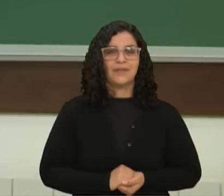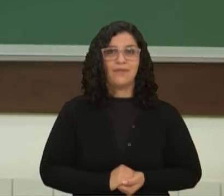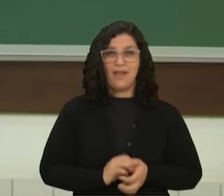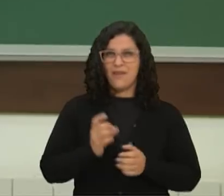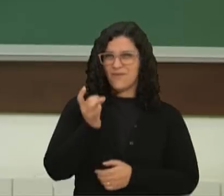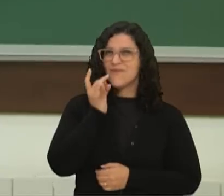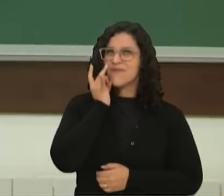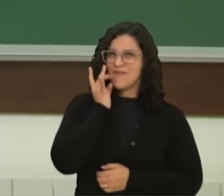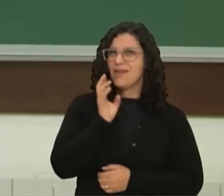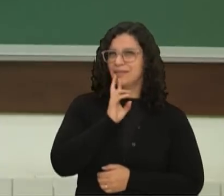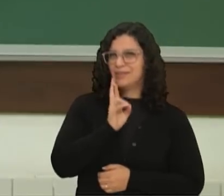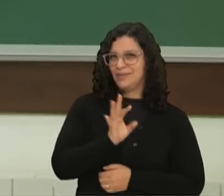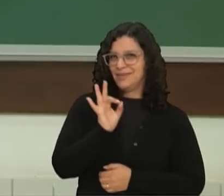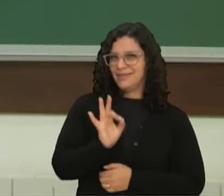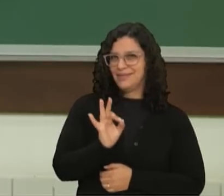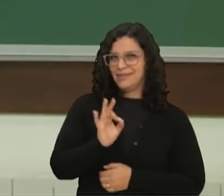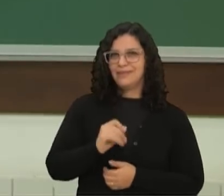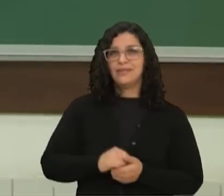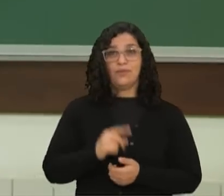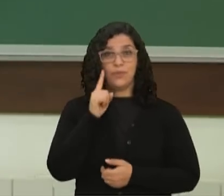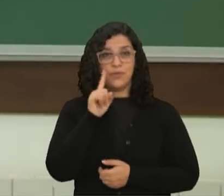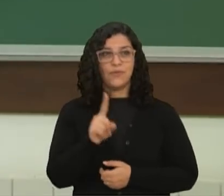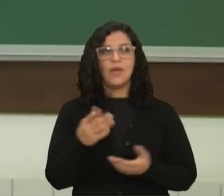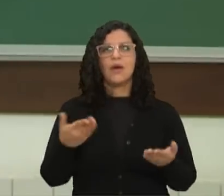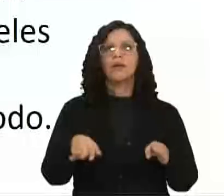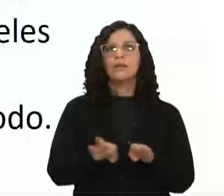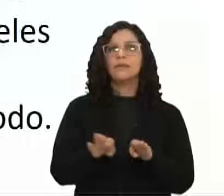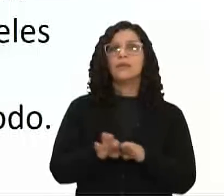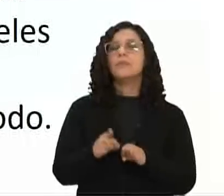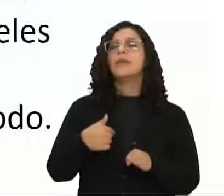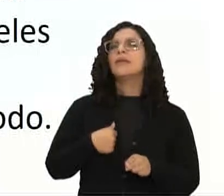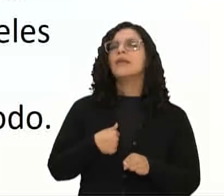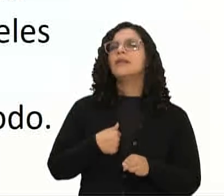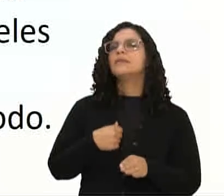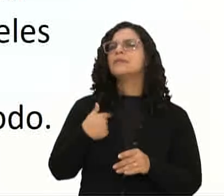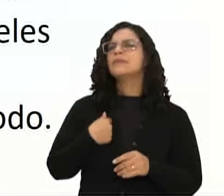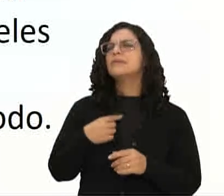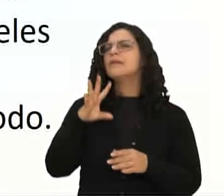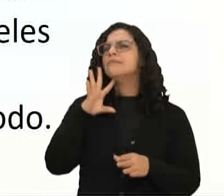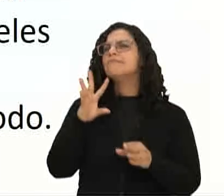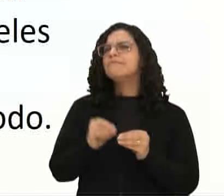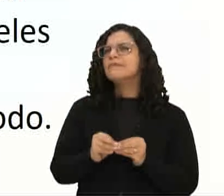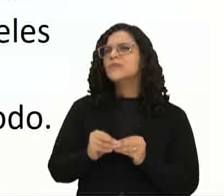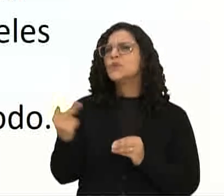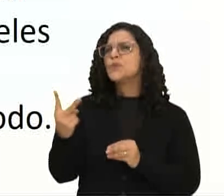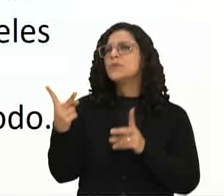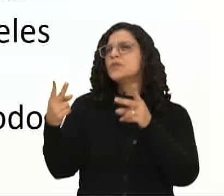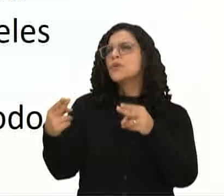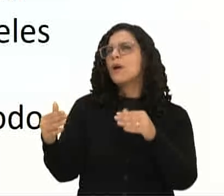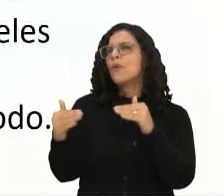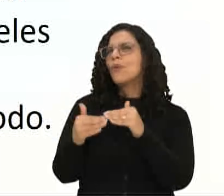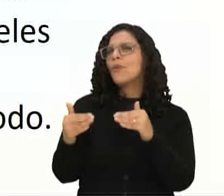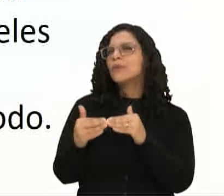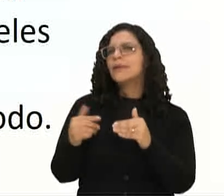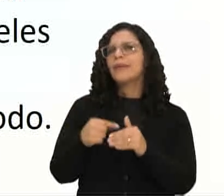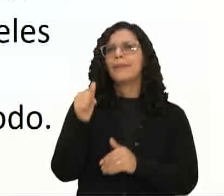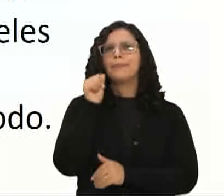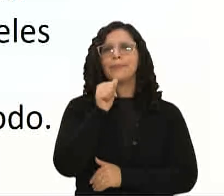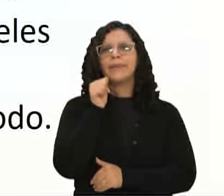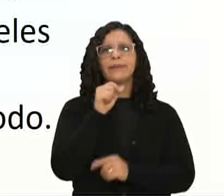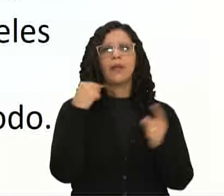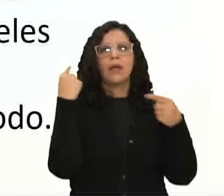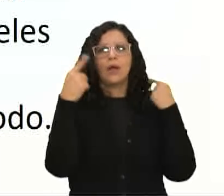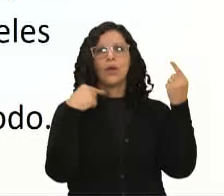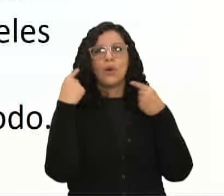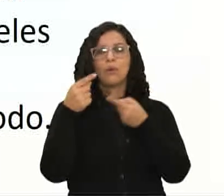Estava fácil essa, né, gente? Vamos lá, então? Eles chegaram à conclusão, no final, que ela estava louca, né,